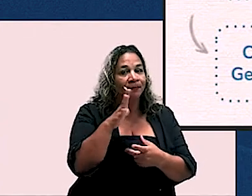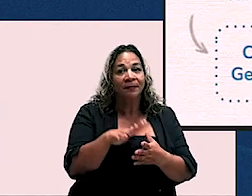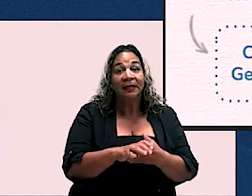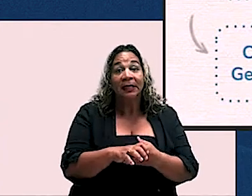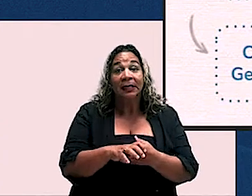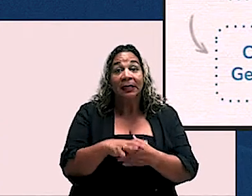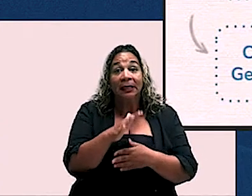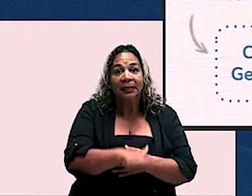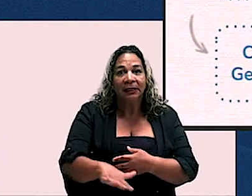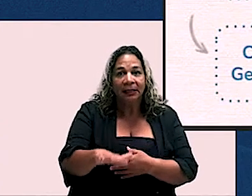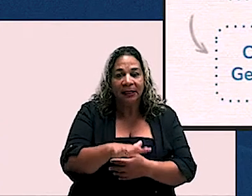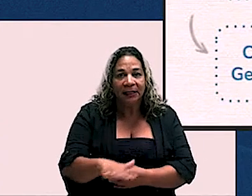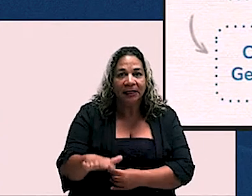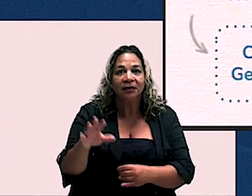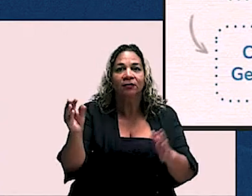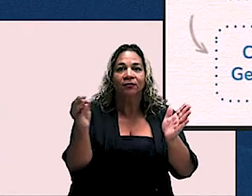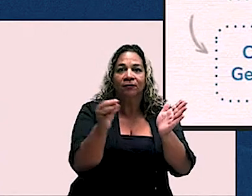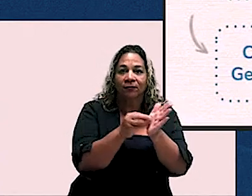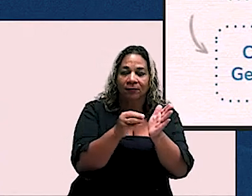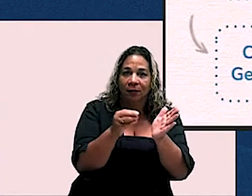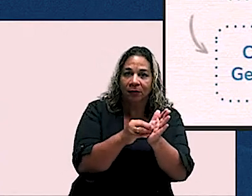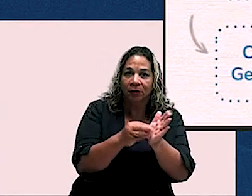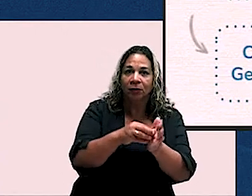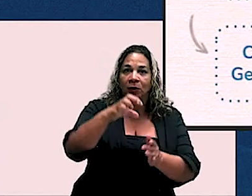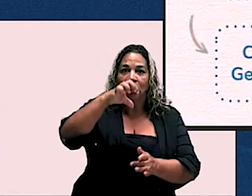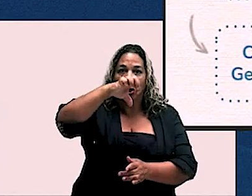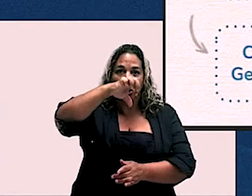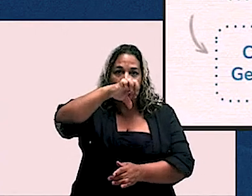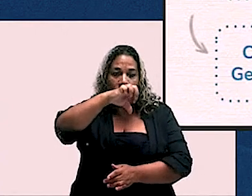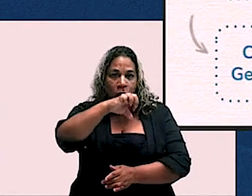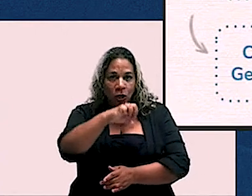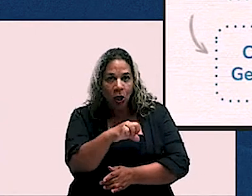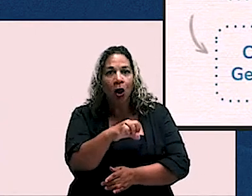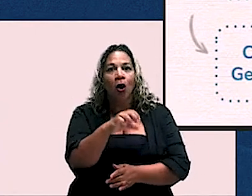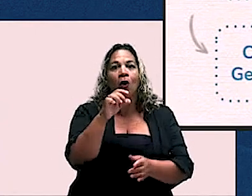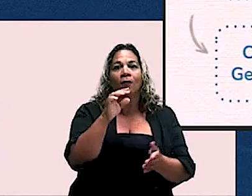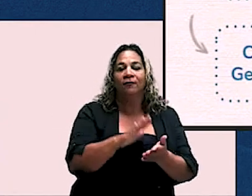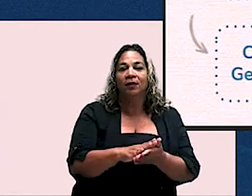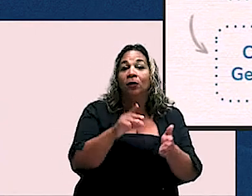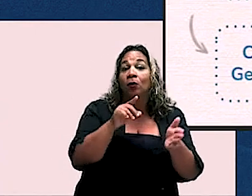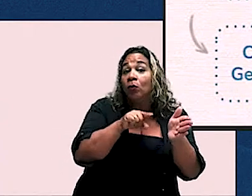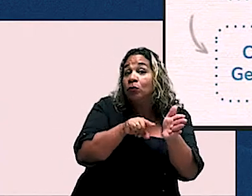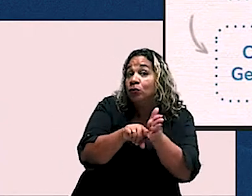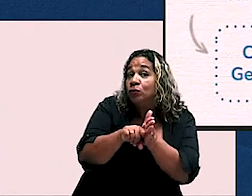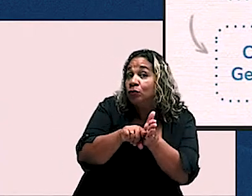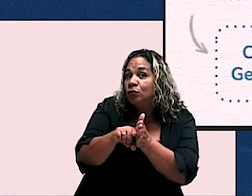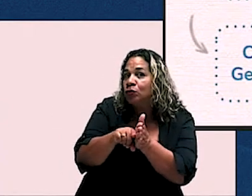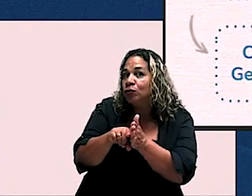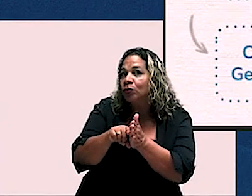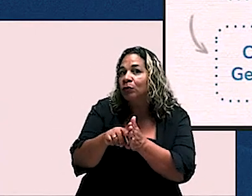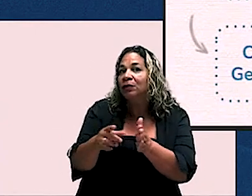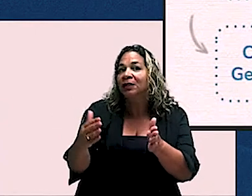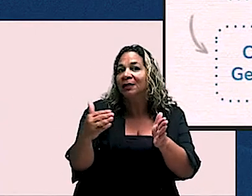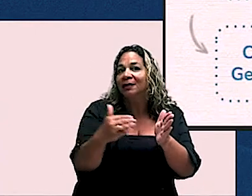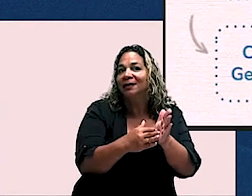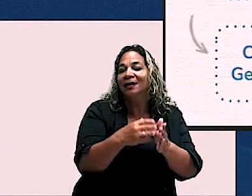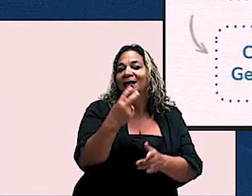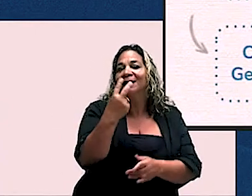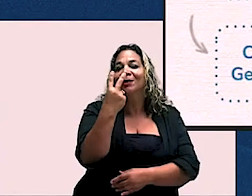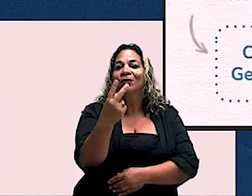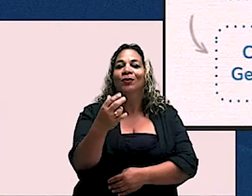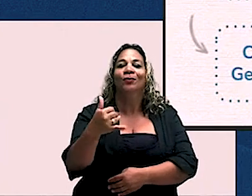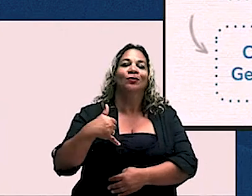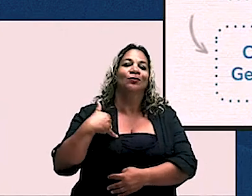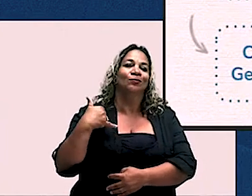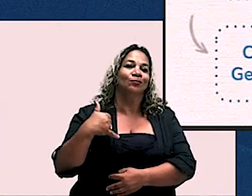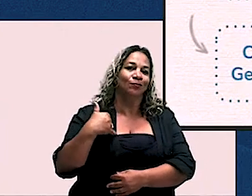com ausência da realização do mínimo de 9 consultas de puericultura, como é preconizado pelo Ministério, até os 2 anos de idade. Então a gente